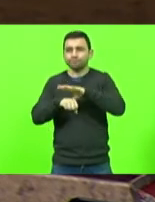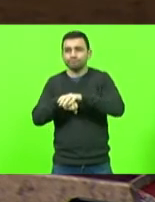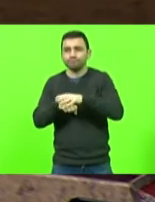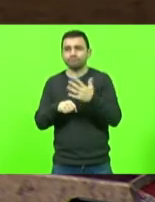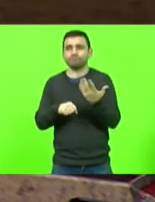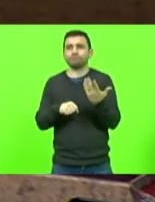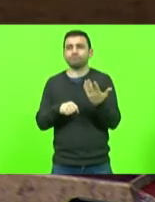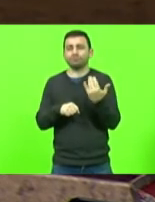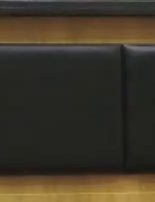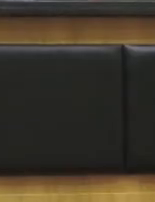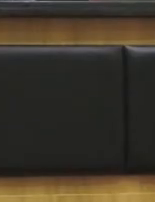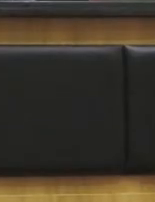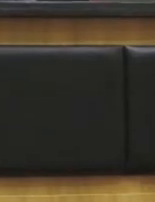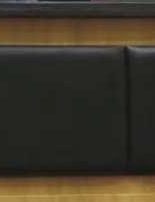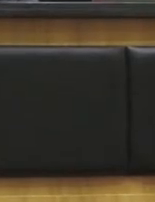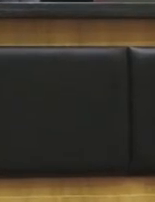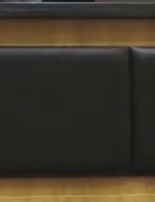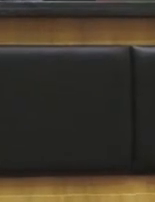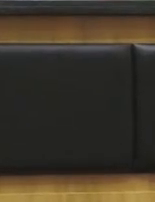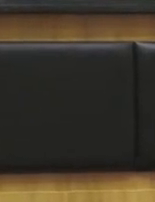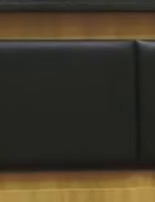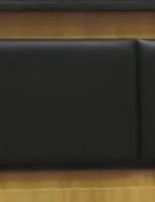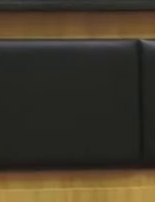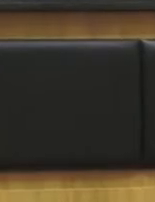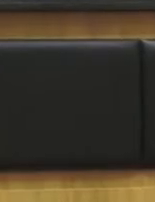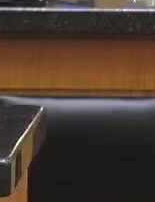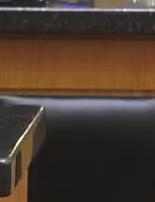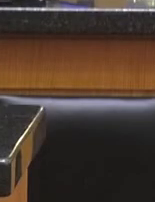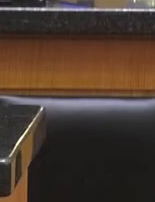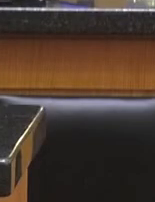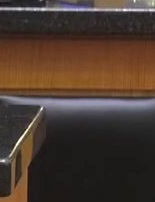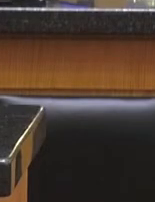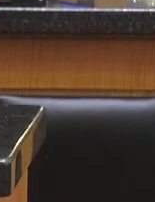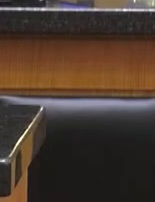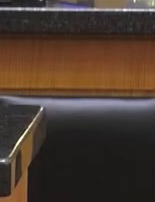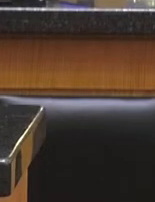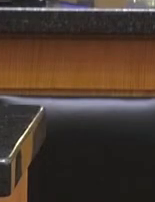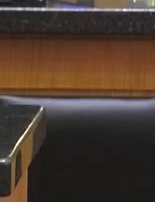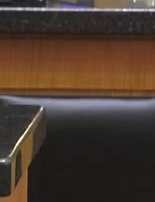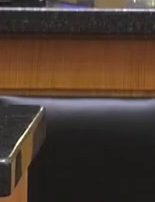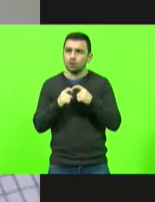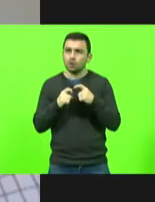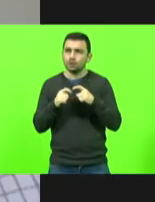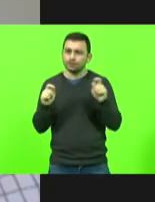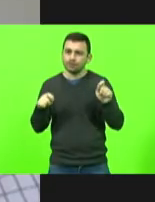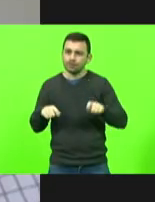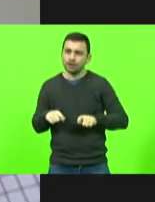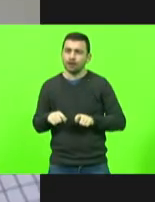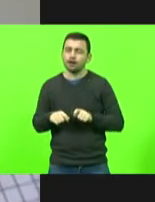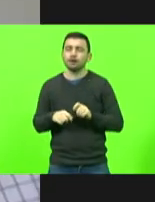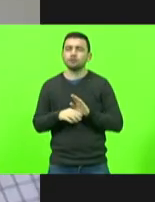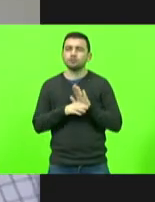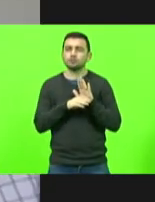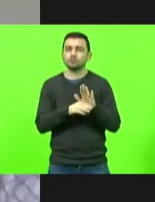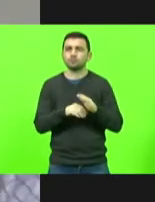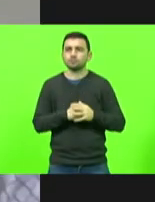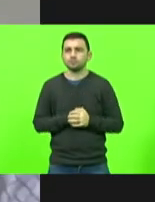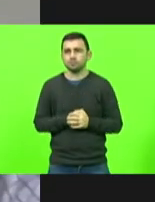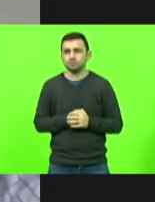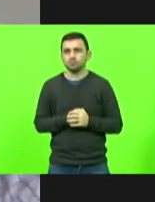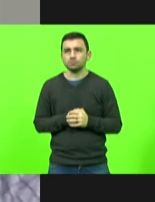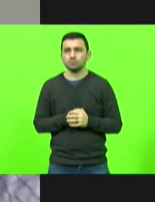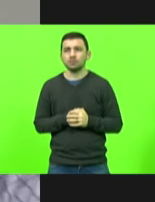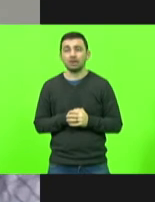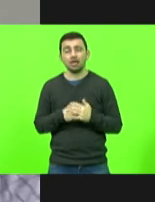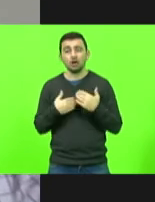é extremamente importante Os demais deputados também parabenizaram os profissionais de psicologia Eu não tenho nenhuma